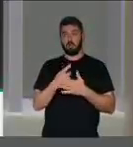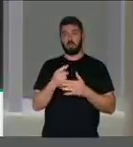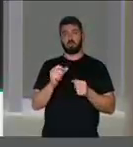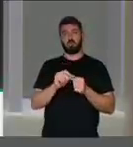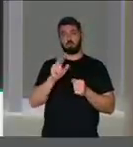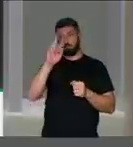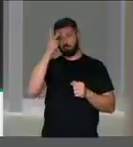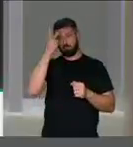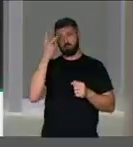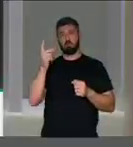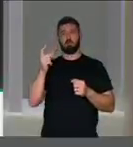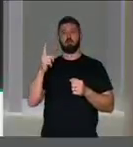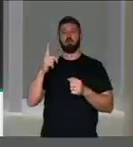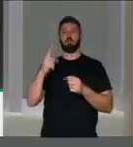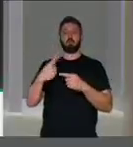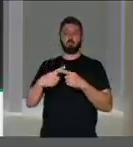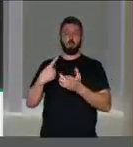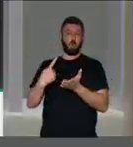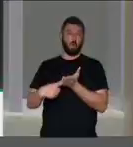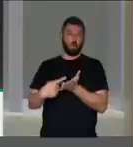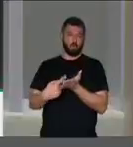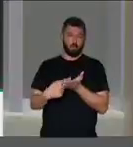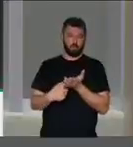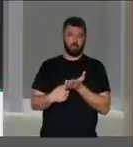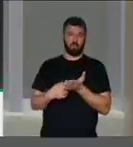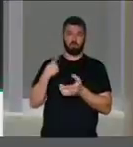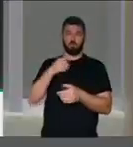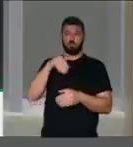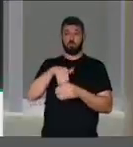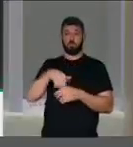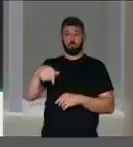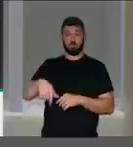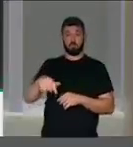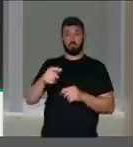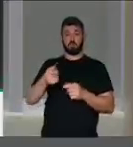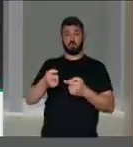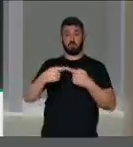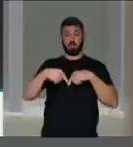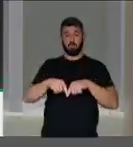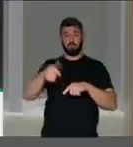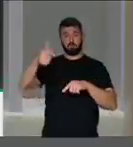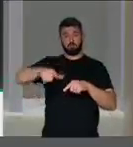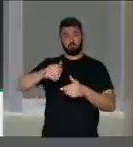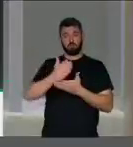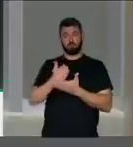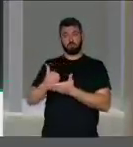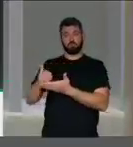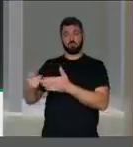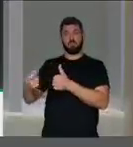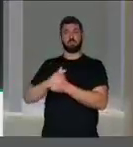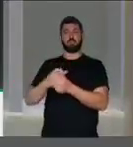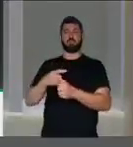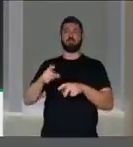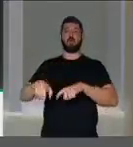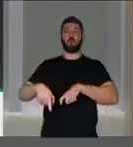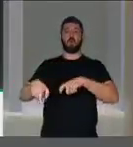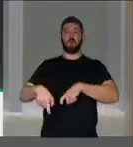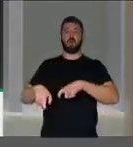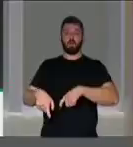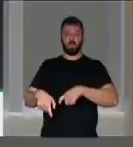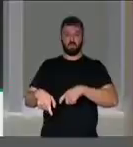feito no combinado quando nós votamos aqui o refinanciamento das dívidas rurais,